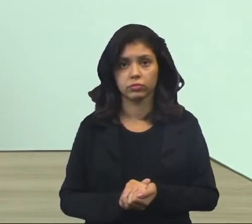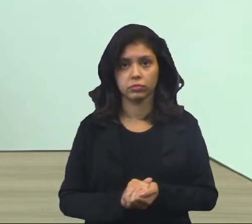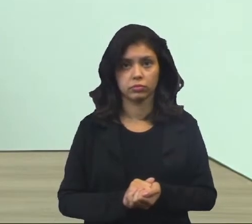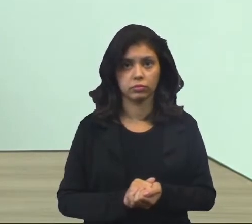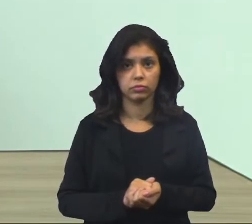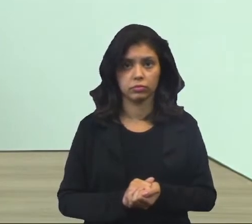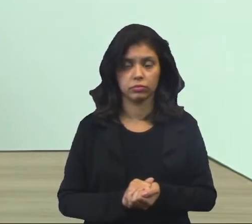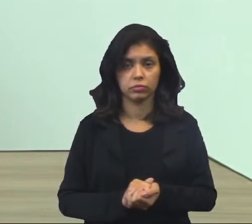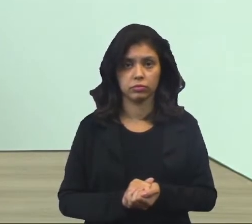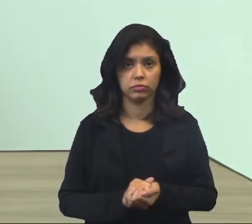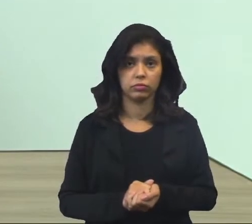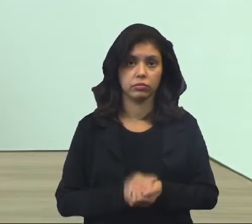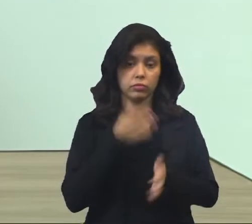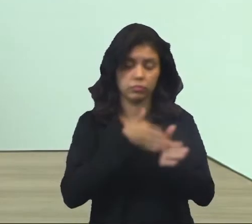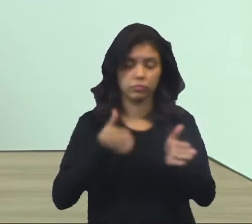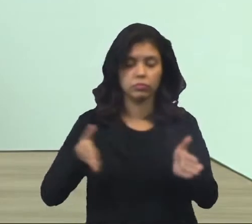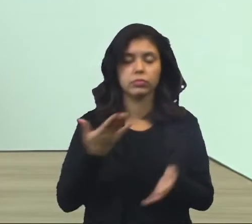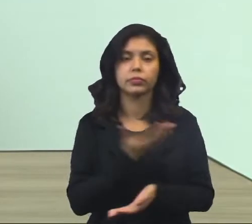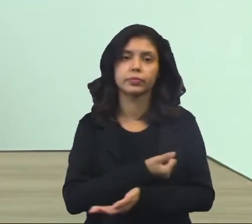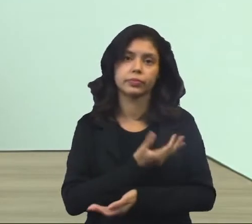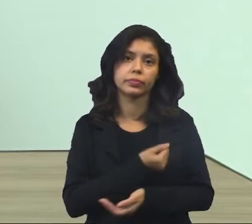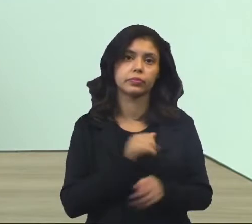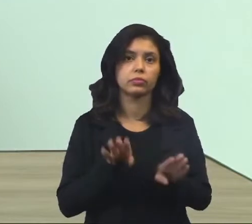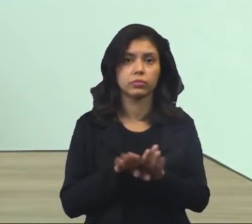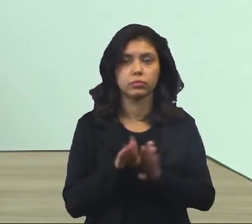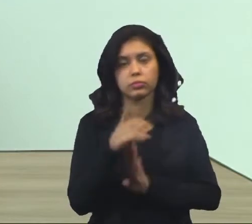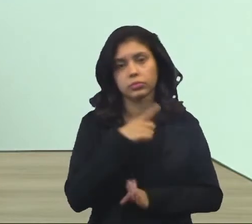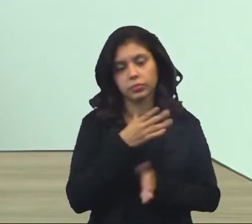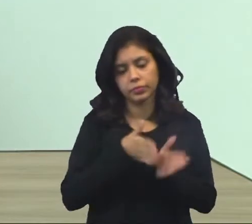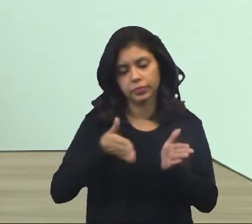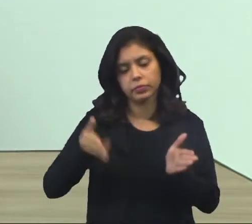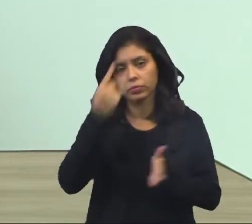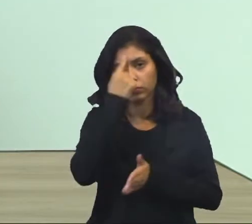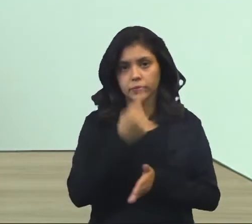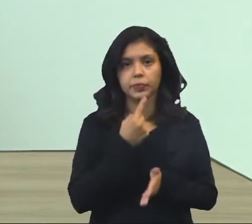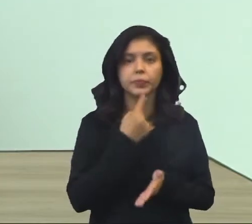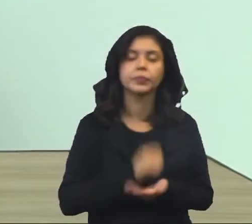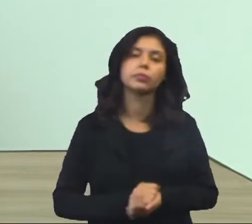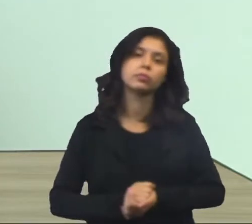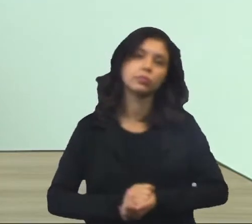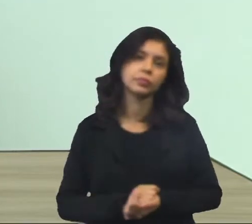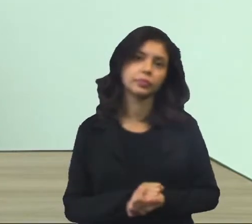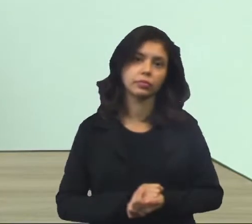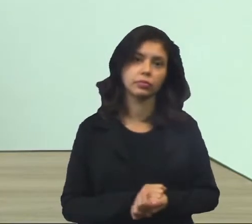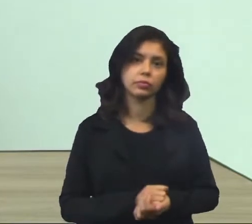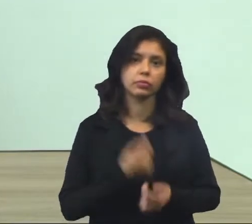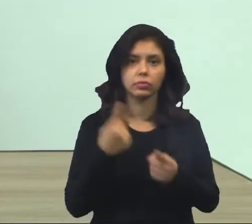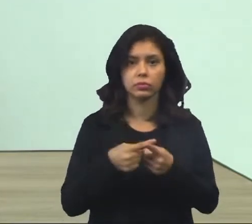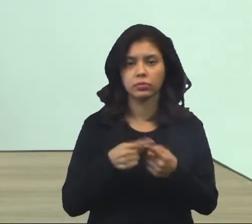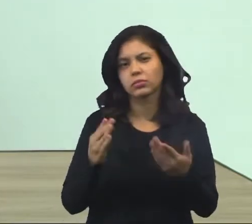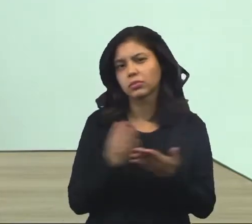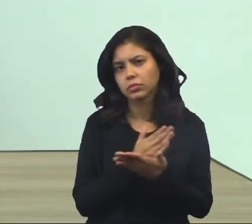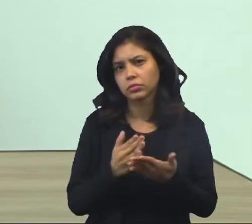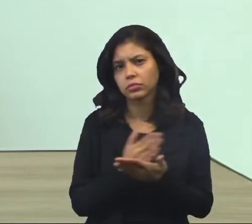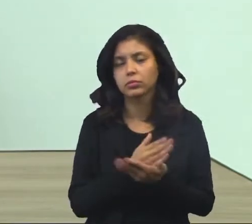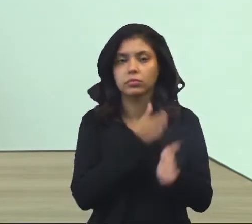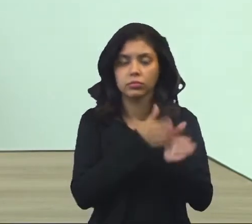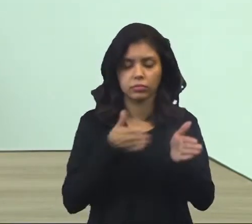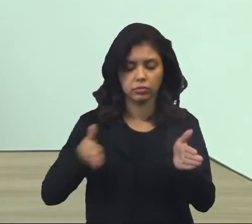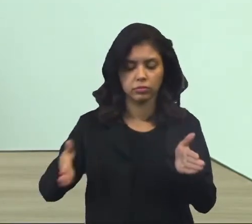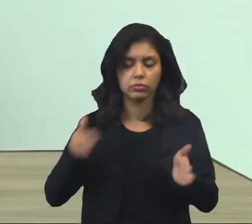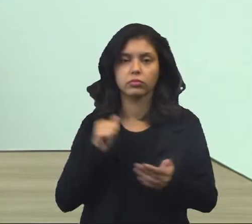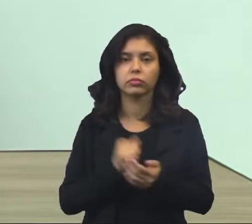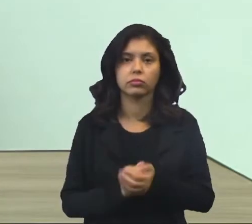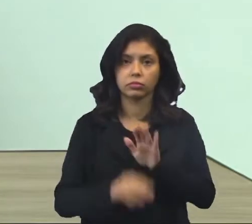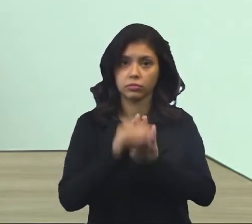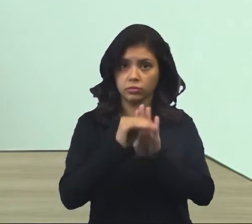aí no caso é uma sequência numérica. Mas eu posso também ter uma sequência de figuras, tá? Porque é algo que está seguindo uma ordem. Eu